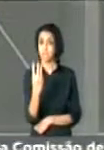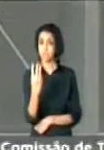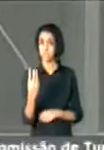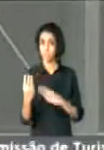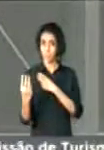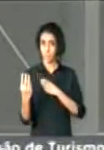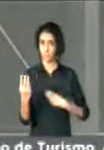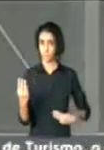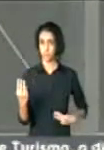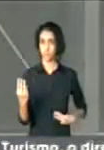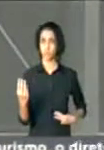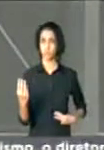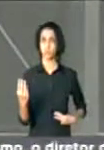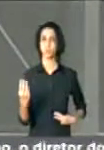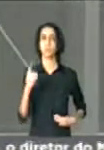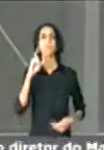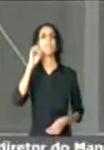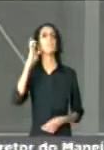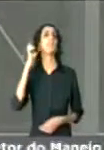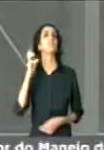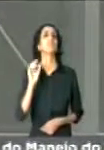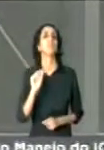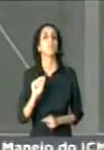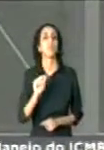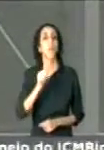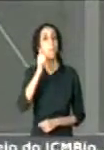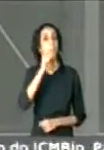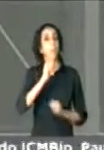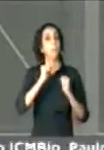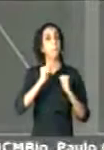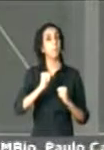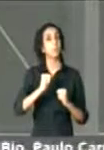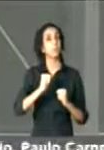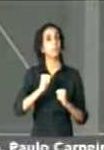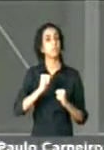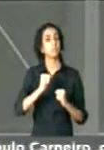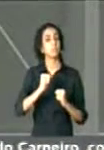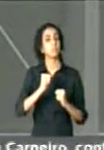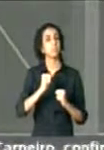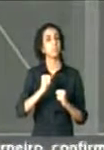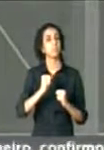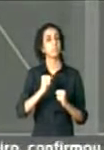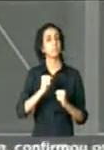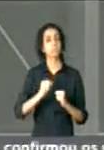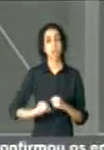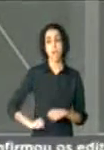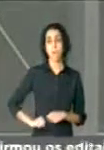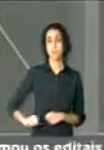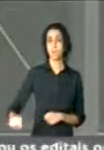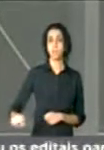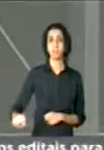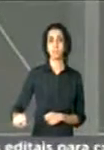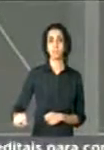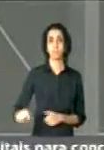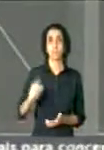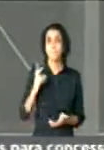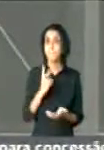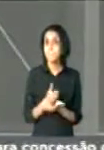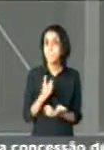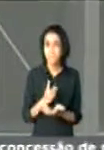decidiram que a mulher pode abortar, mesmo que o feto esteja